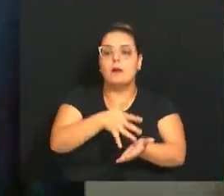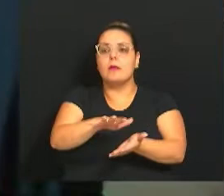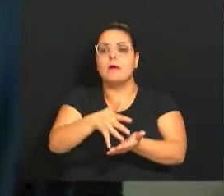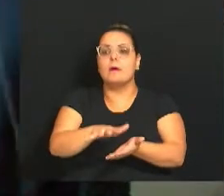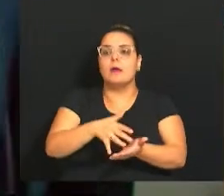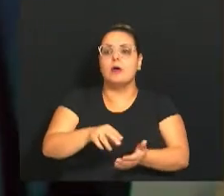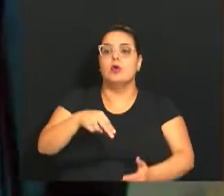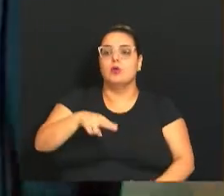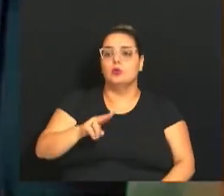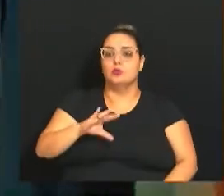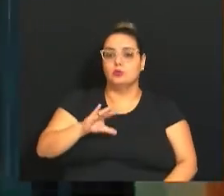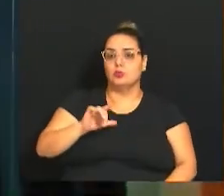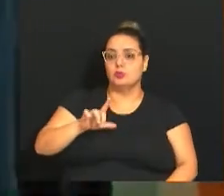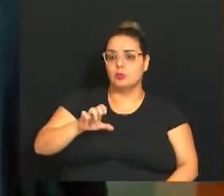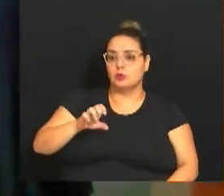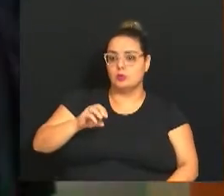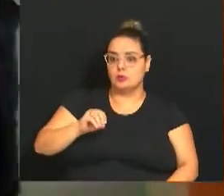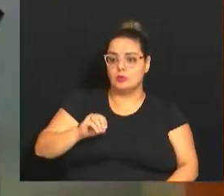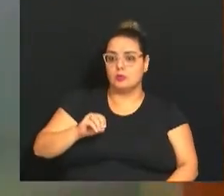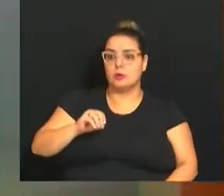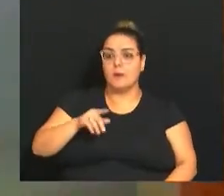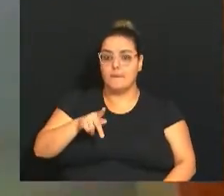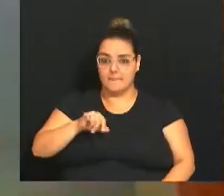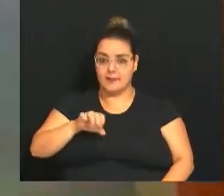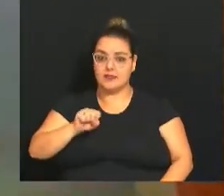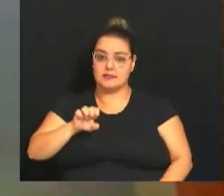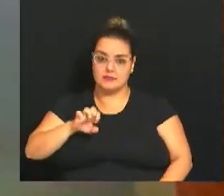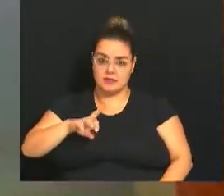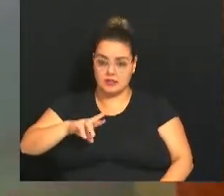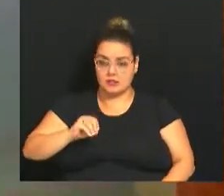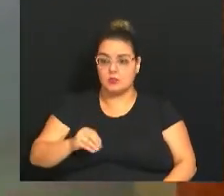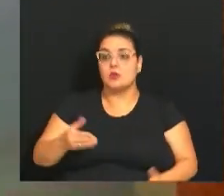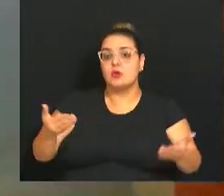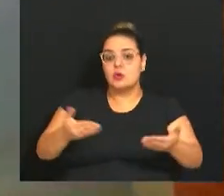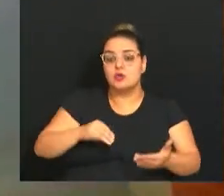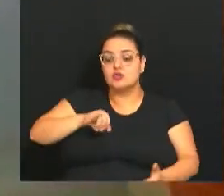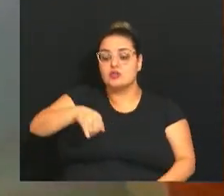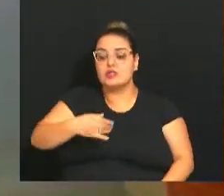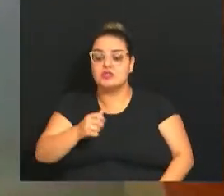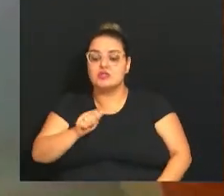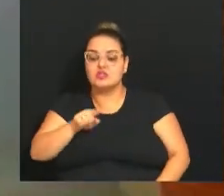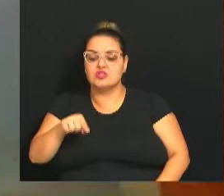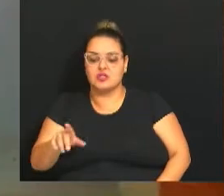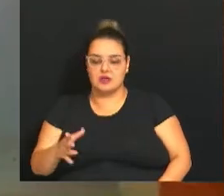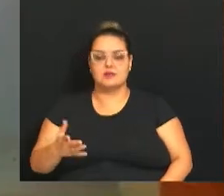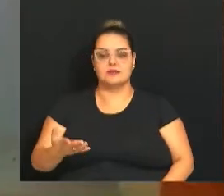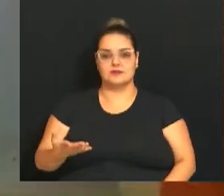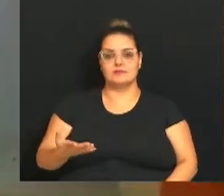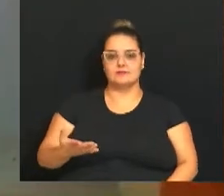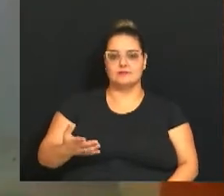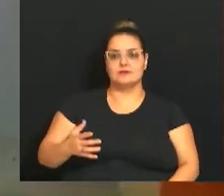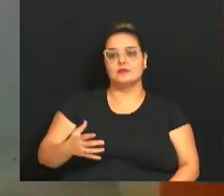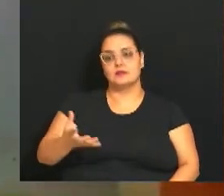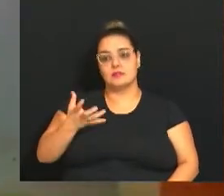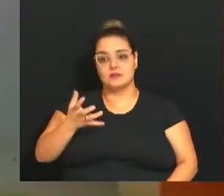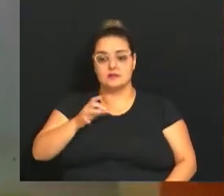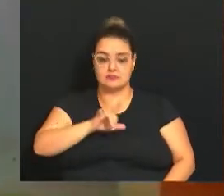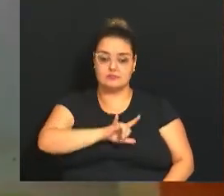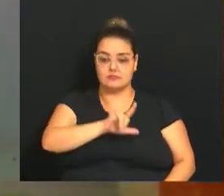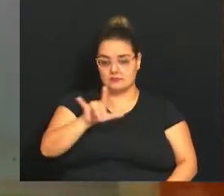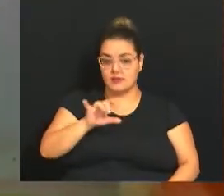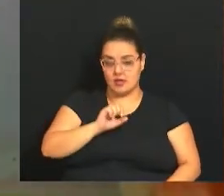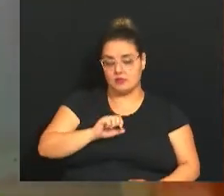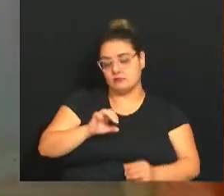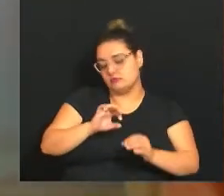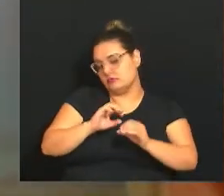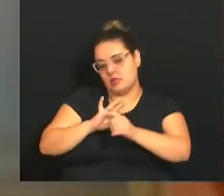mesmo. E né? hoje tem jazz. Caraca. Então, assim, quem se interessar, siga a gente nas redes sociais, porque todas as agendas estarão lá.